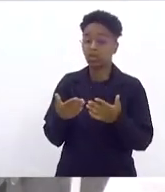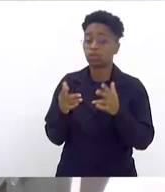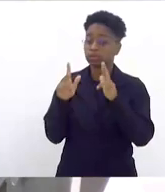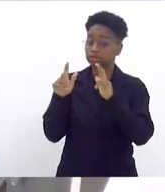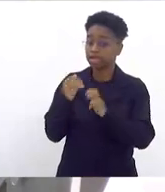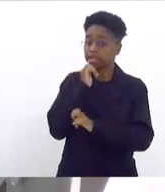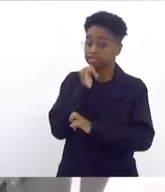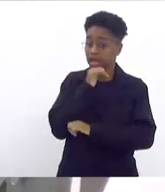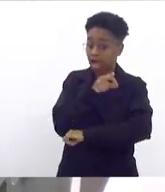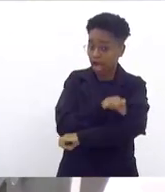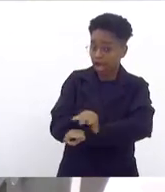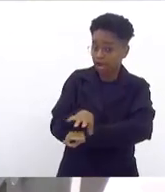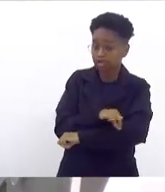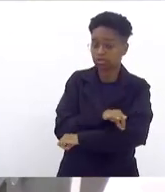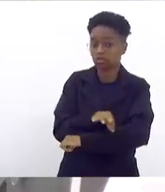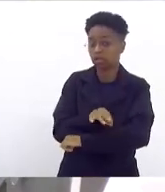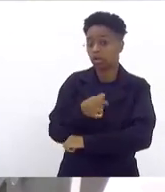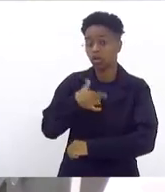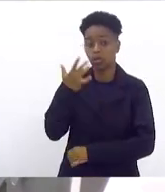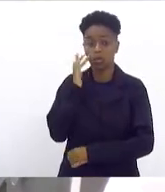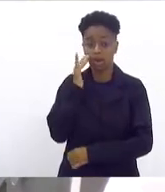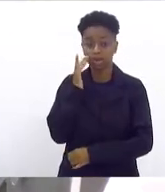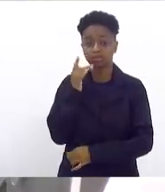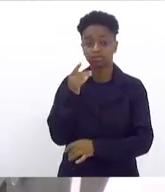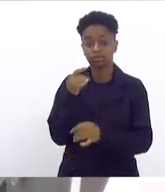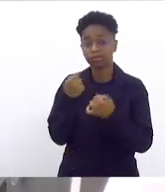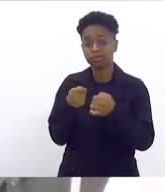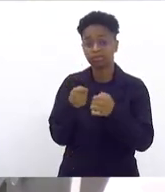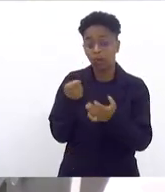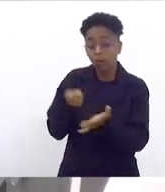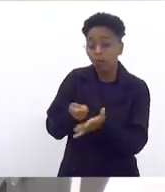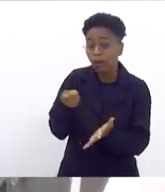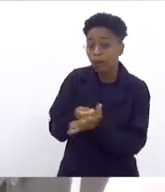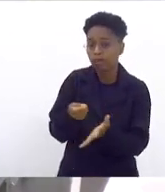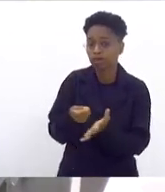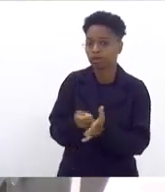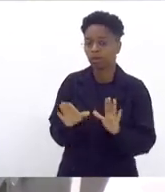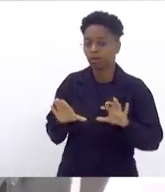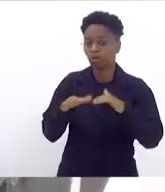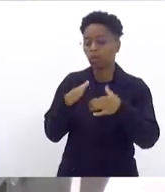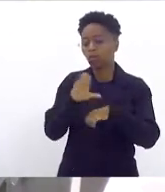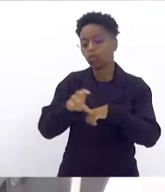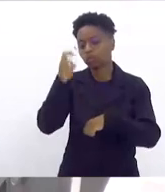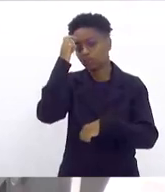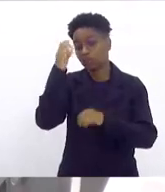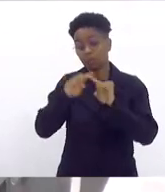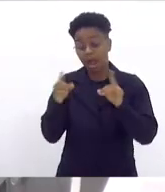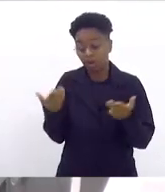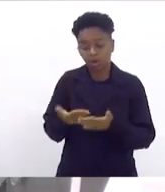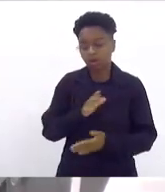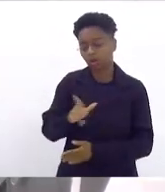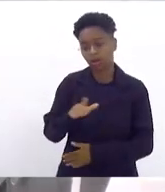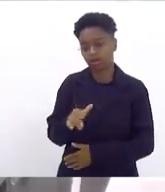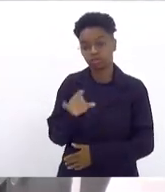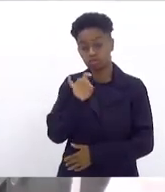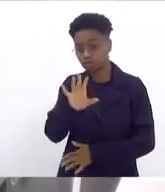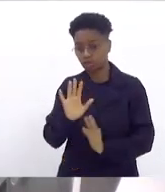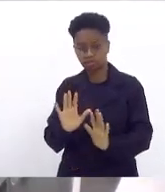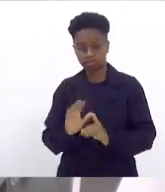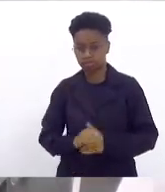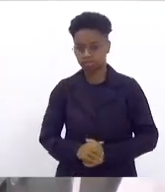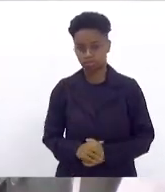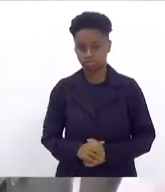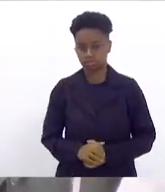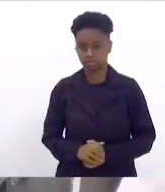cultura, exemplo, arquitetônica, eu acho que teria que ser quase uma obrigatoriedade da Comissão de Cultura, e hoje não é. Só isso. Presidente Amorim, senhor presidente,